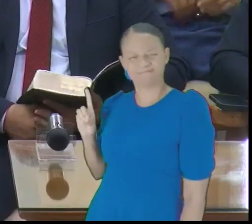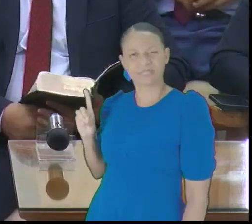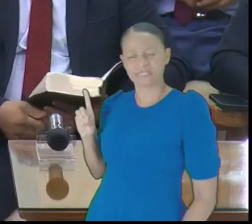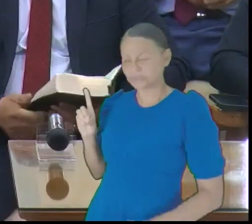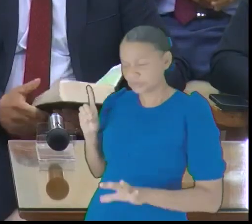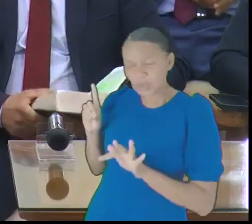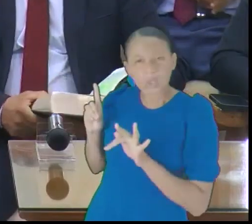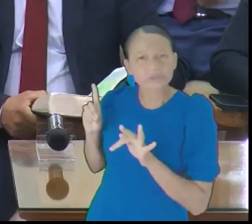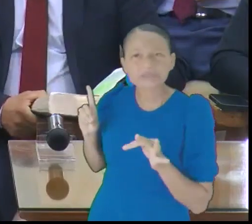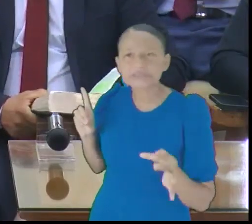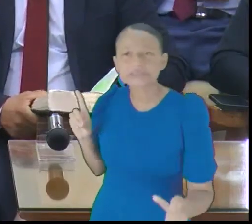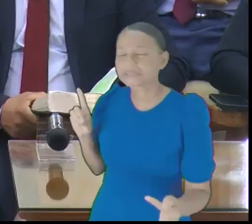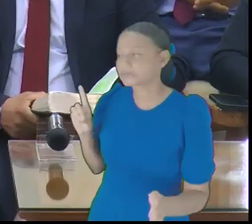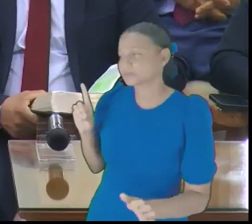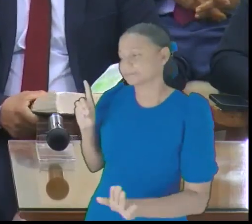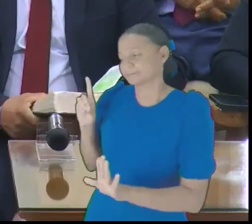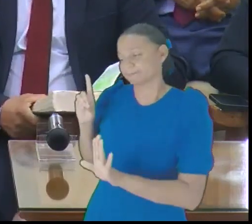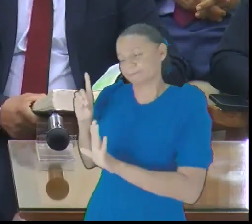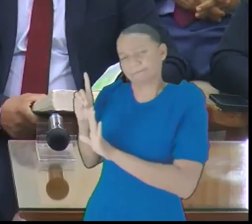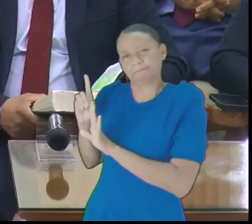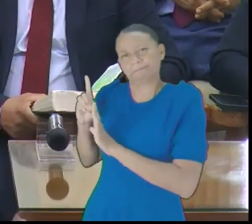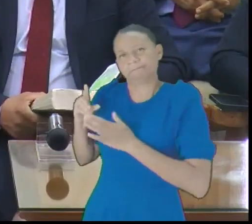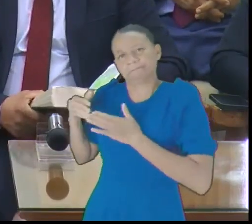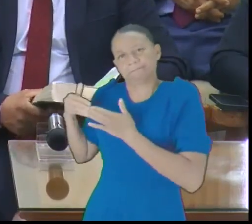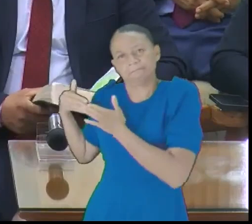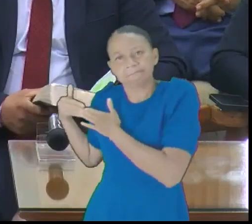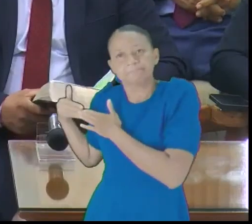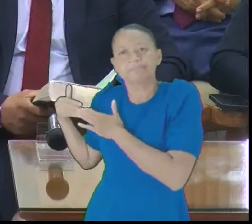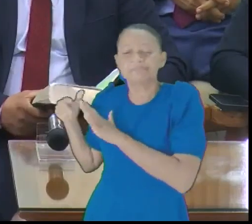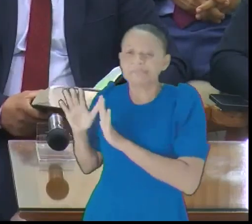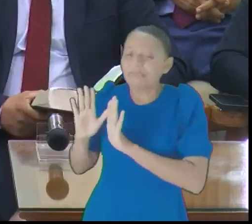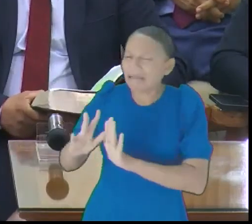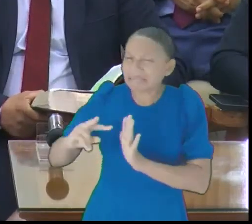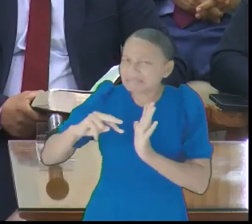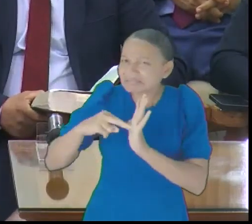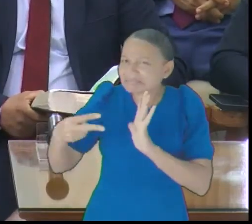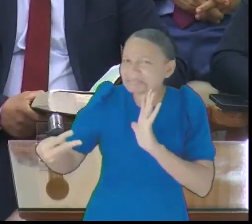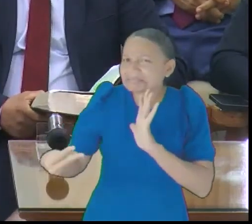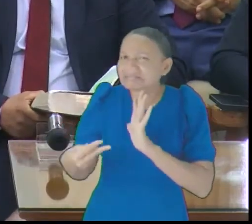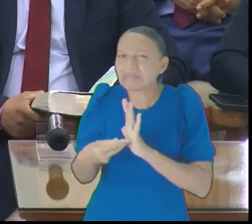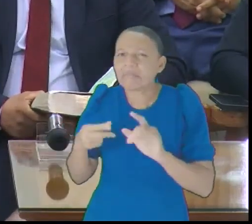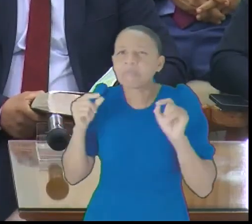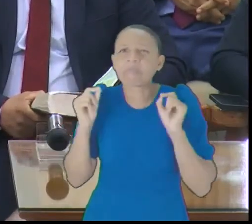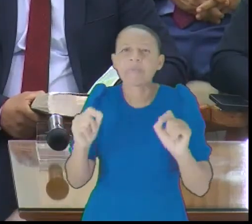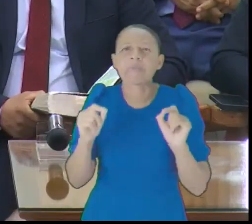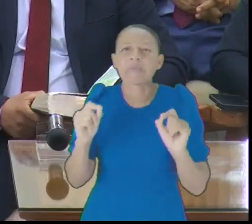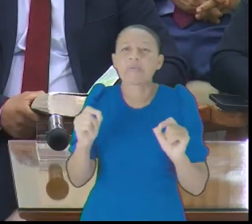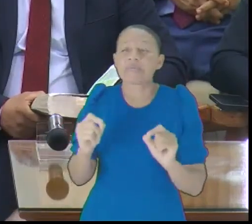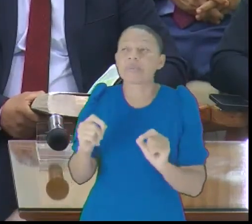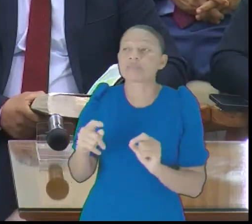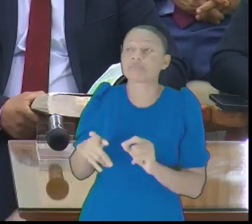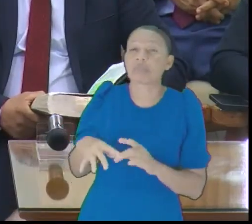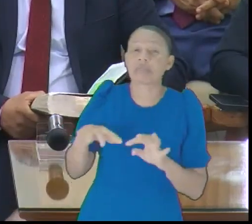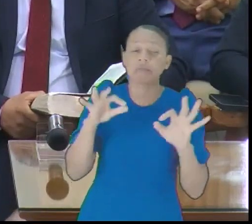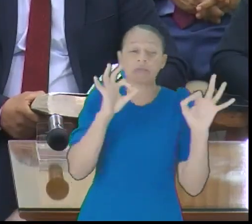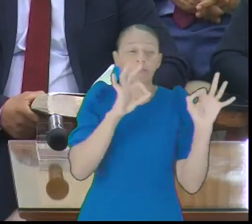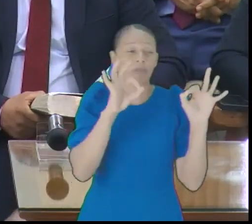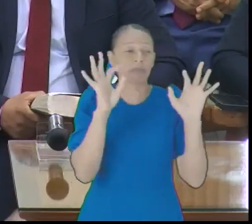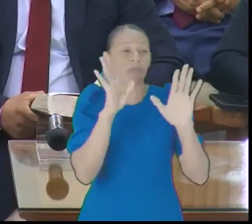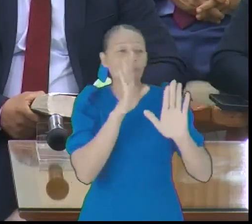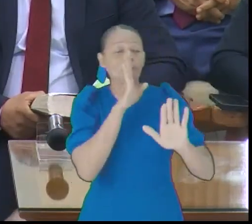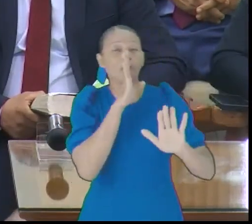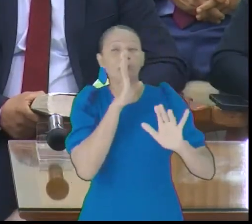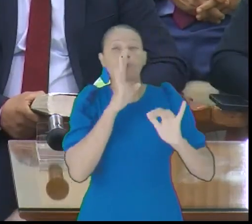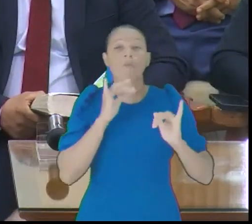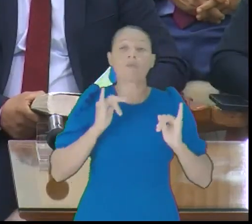Ele simplesmente se aquieta. Mas isso não quer dizer que ele está assistindo